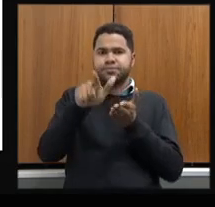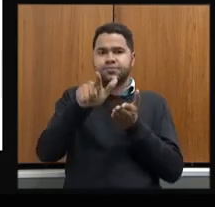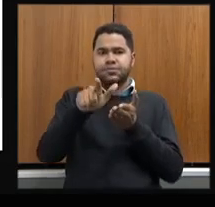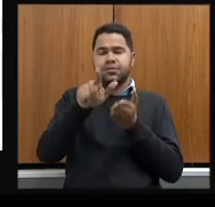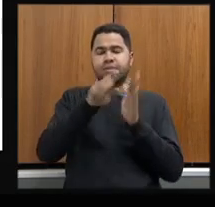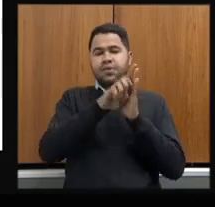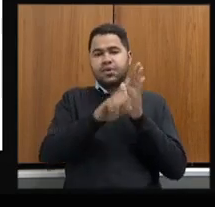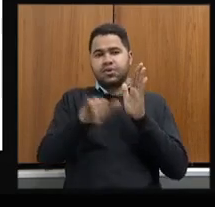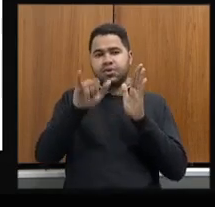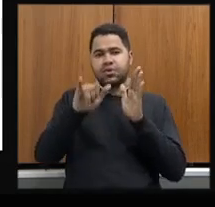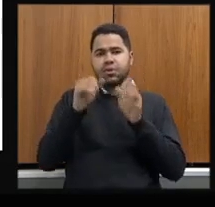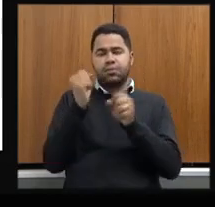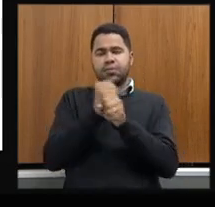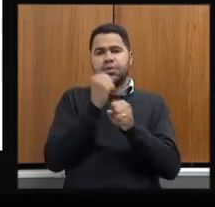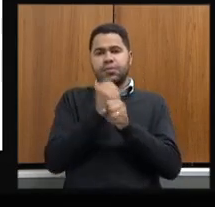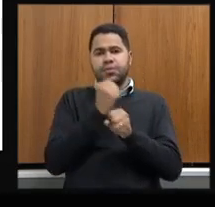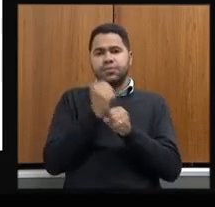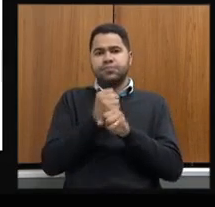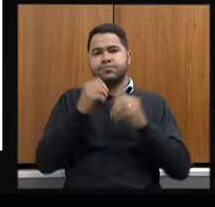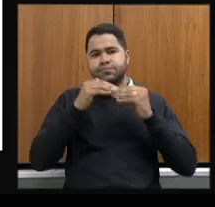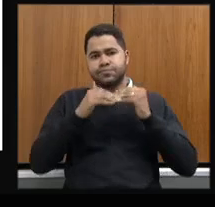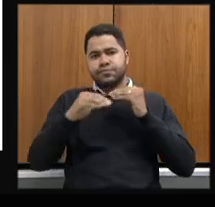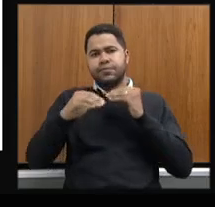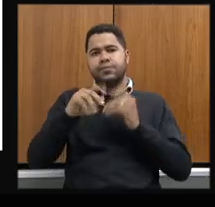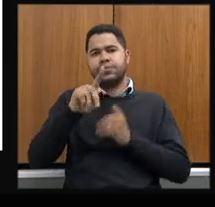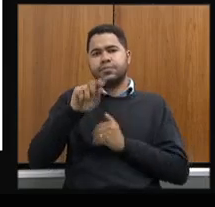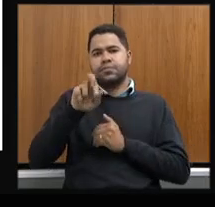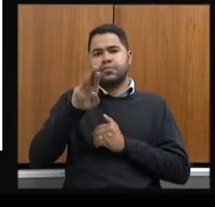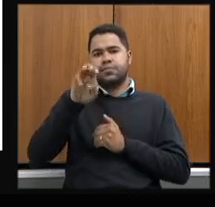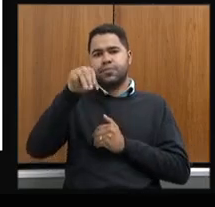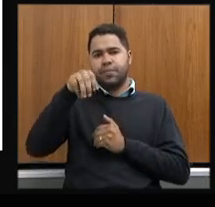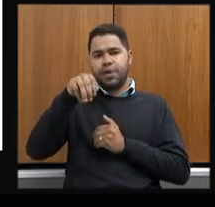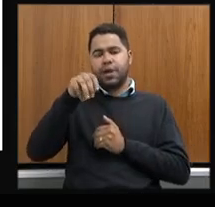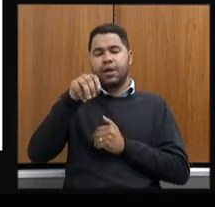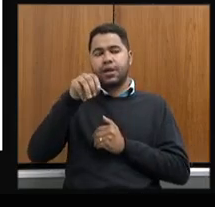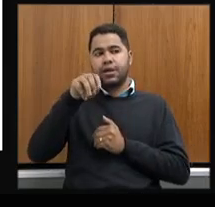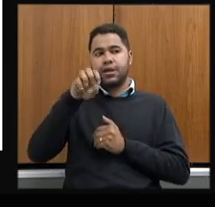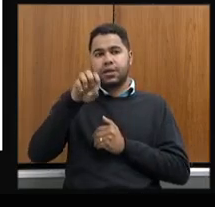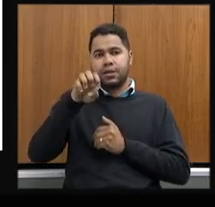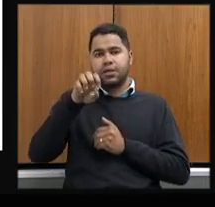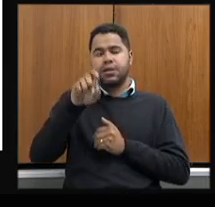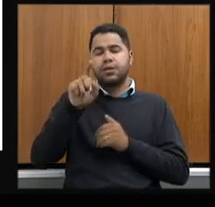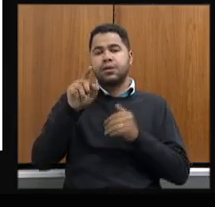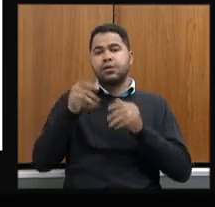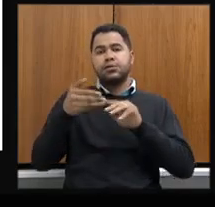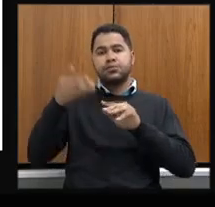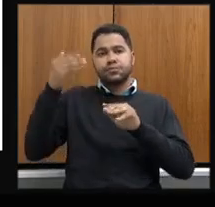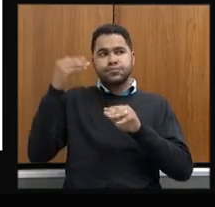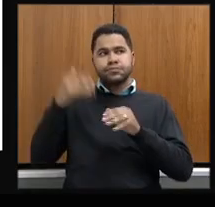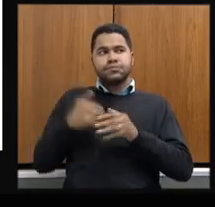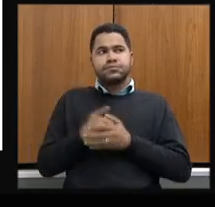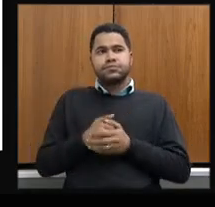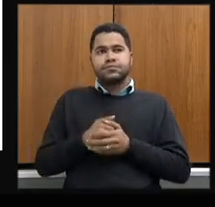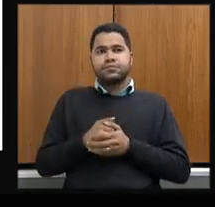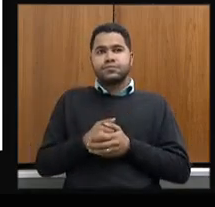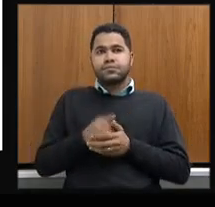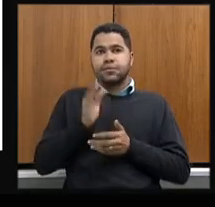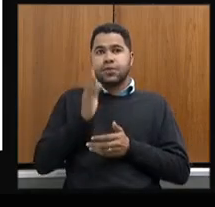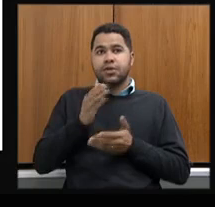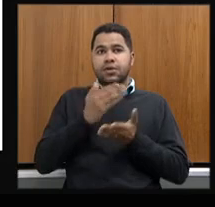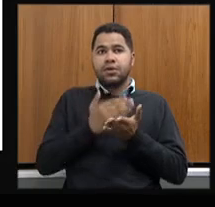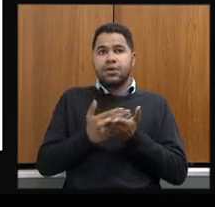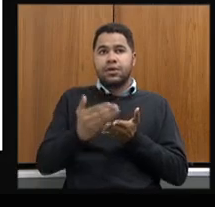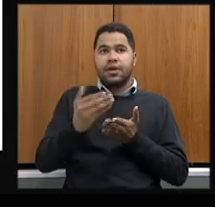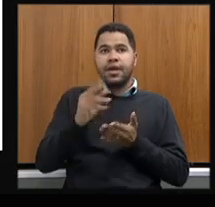do edital de obra da estrada parque em marlieria E como eu coloquei também já anteriormente iniciamos